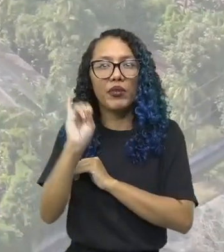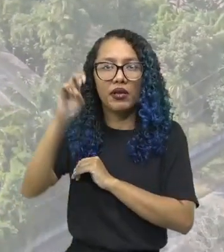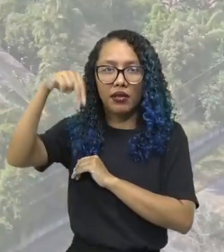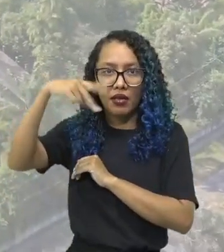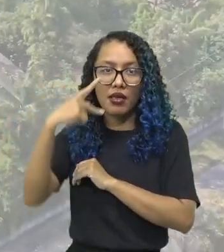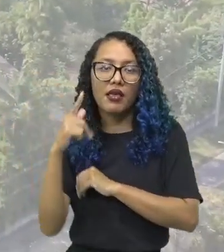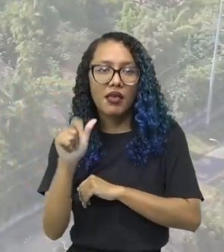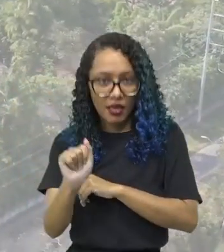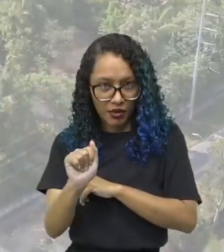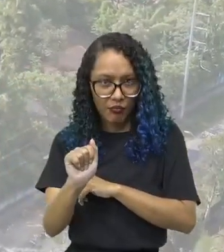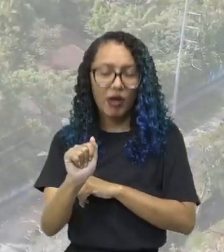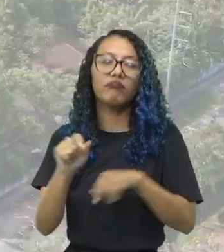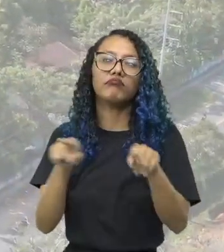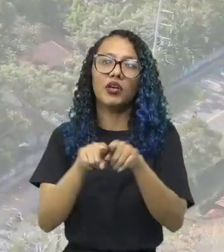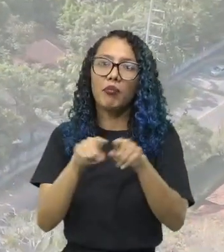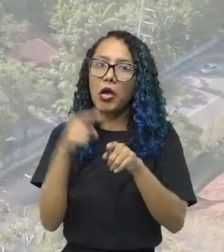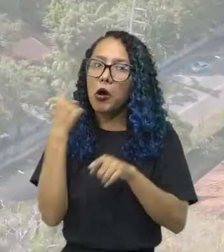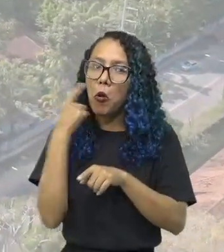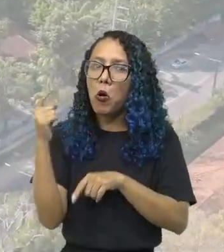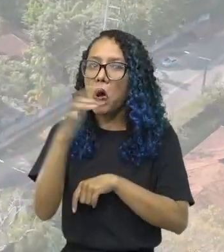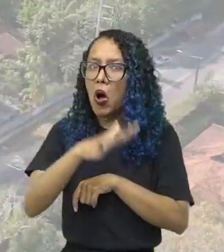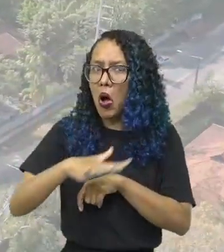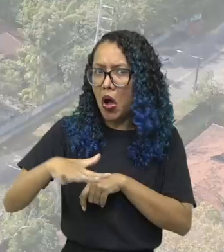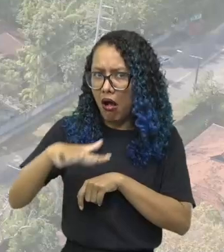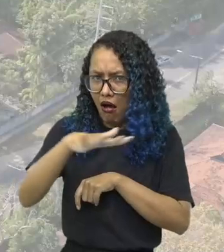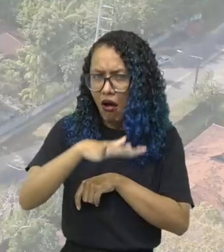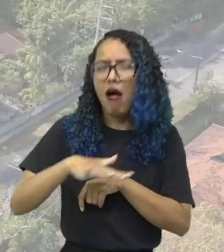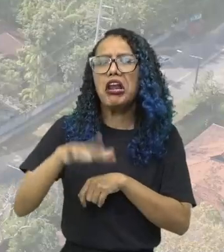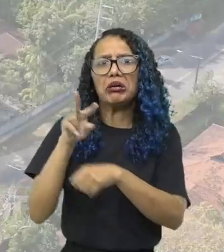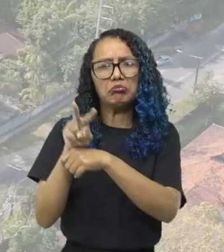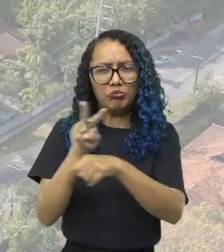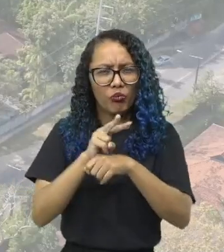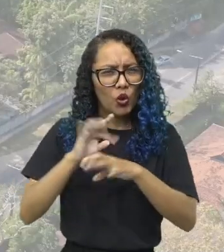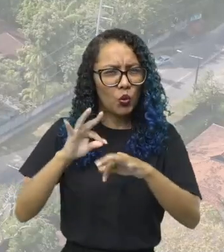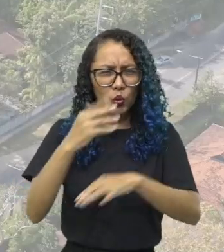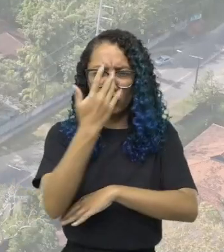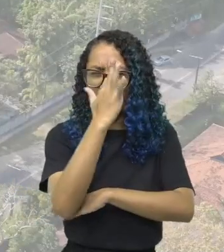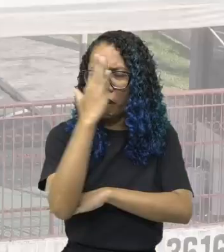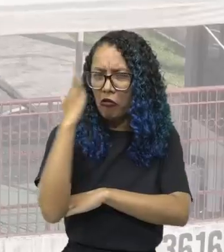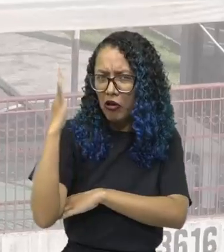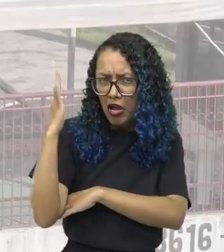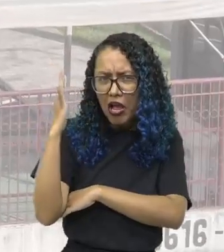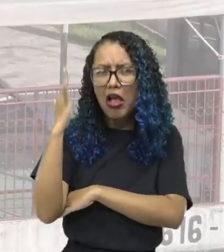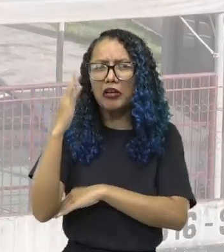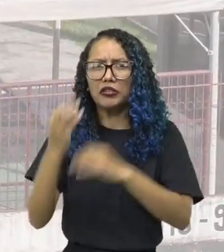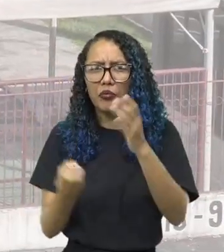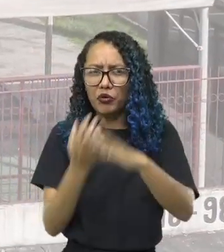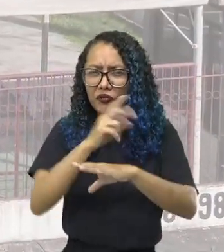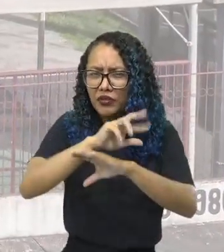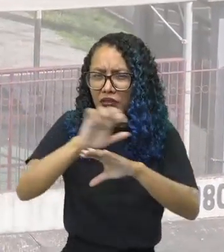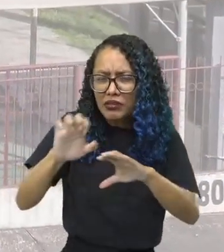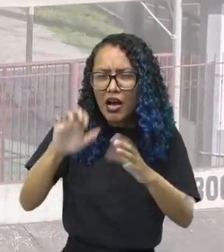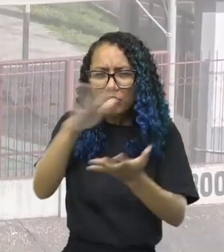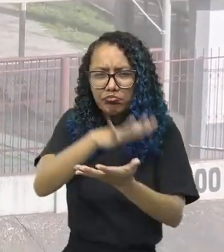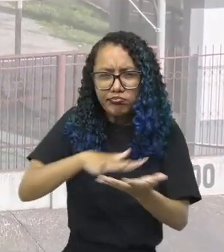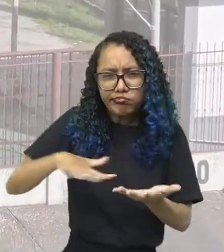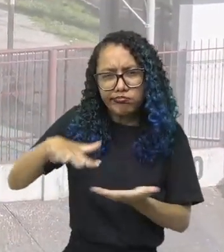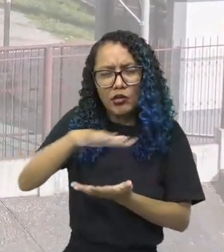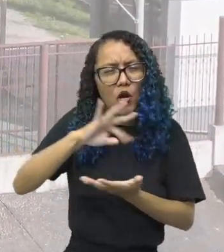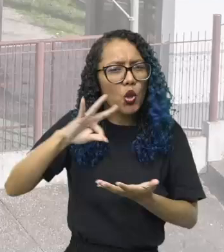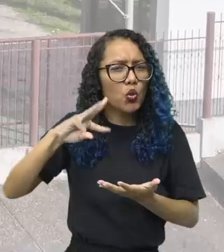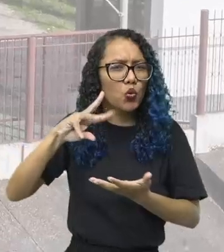verificar a área que é preservada, né? Toda essa área verde, a sua biodiversidade, o ecossistema